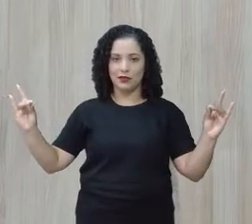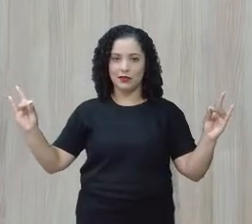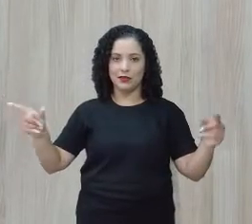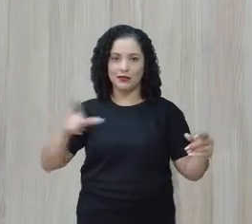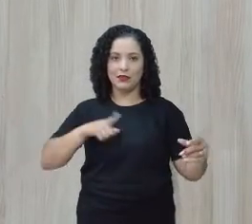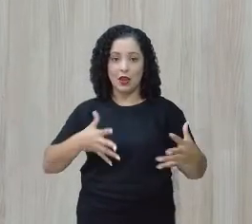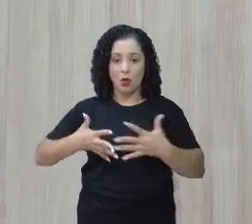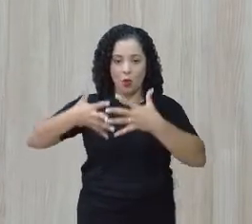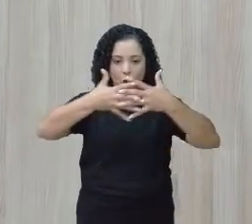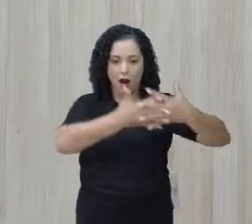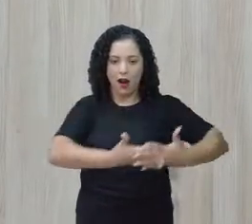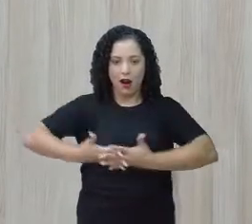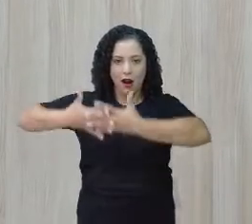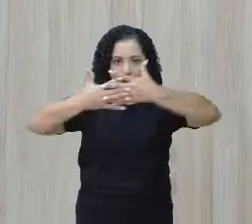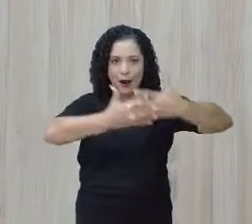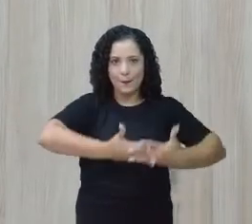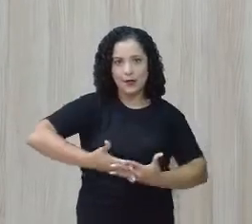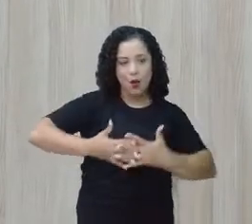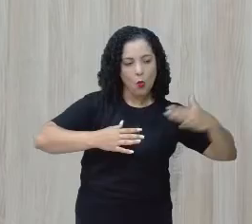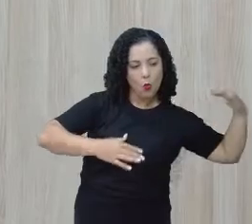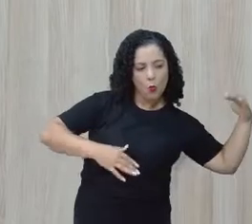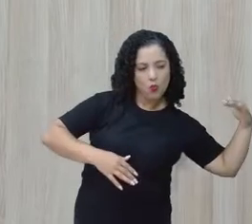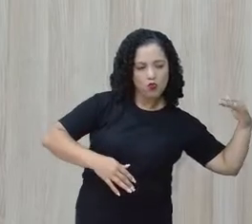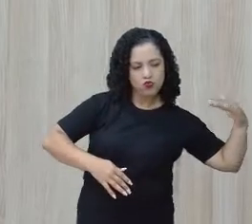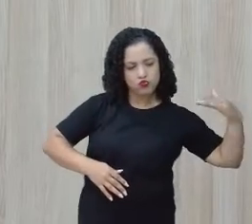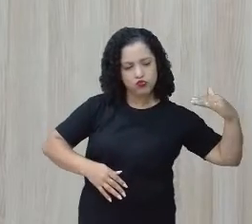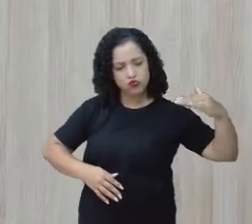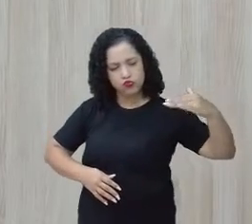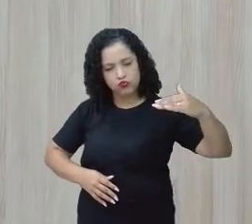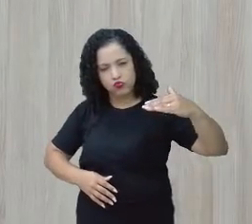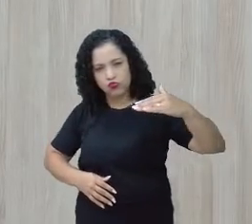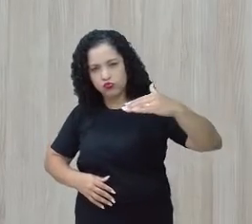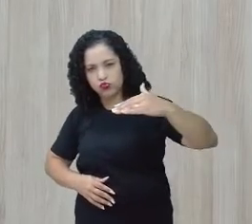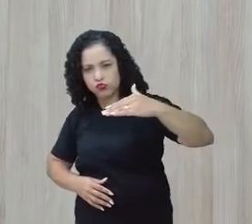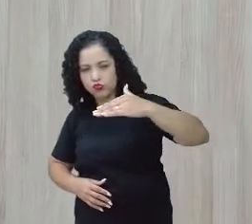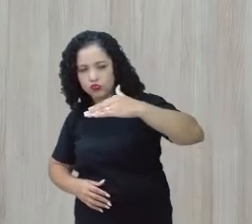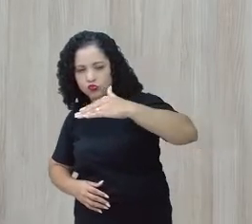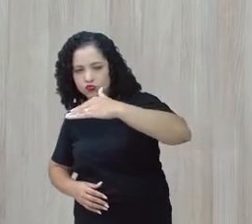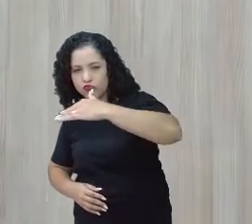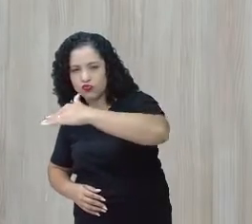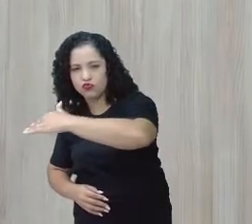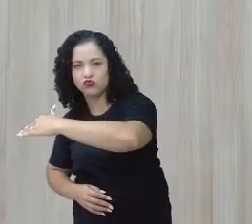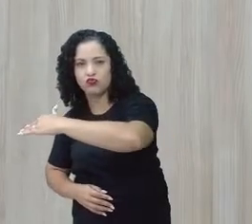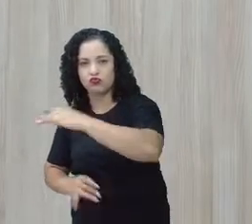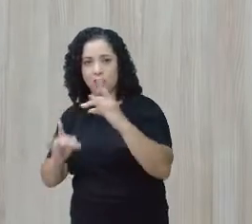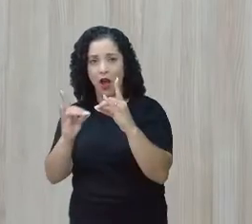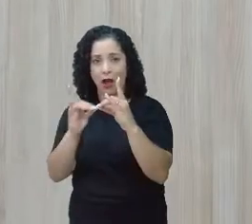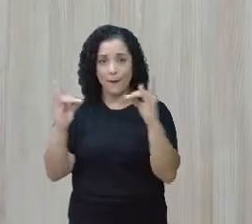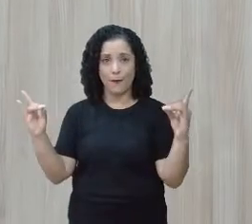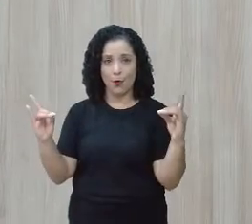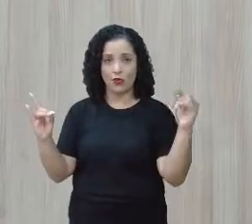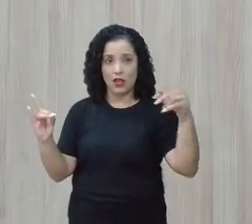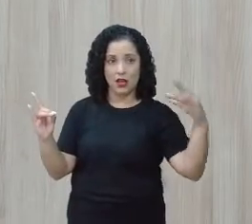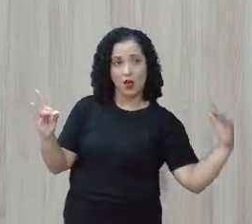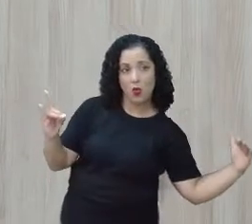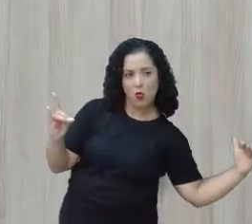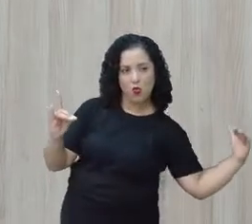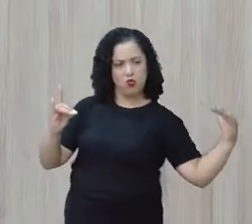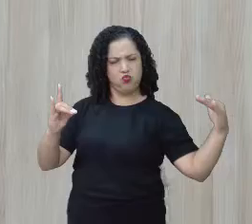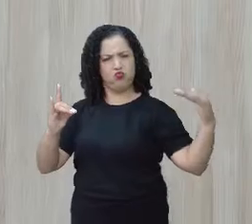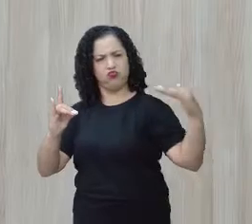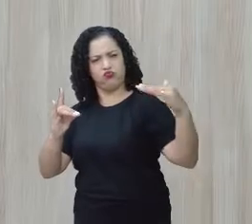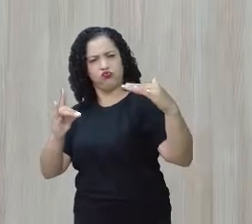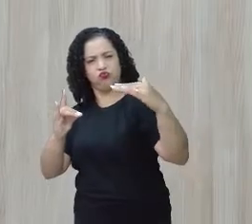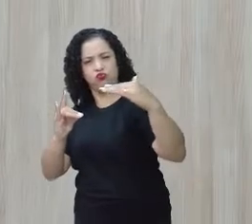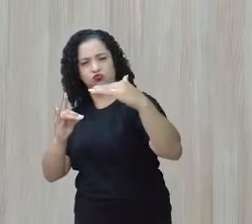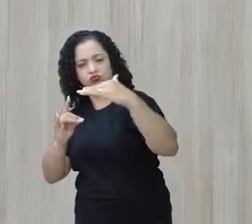perceber ali que o próprio caminhão, devido à sua dimensão e o meu referencial, que é a ponte, ele pode ser chamado de muito grande. E